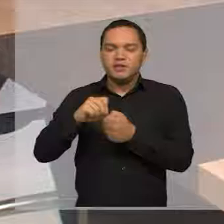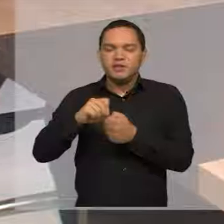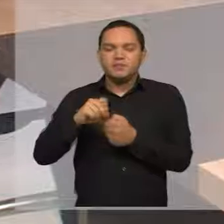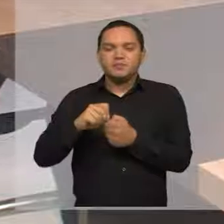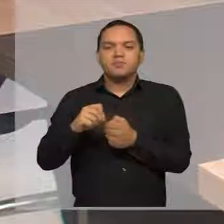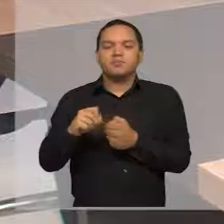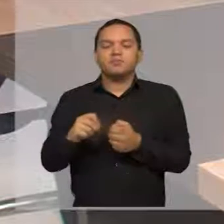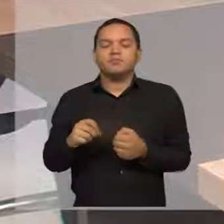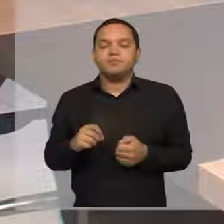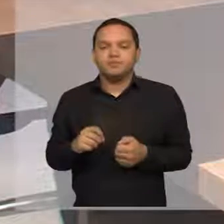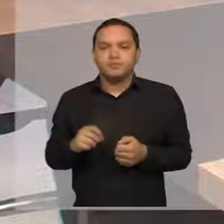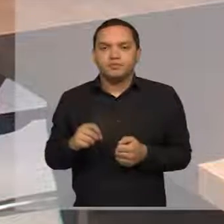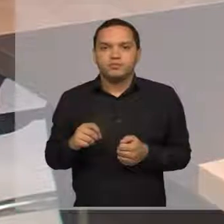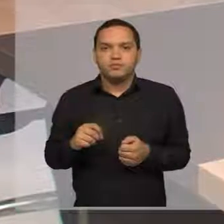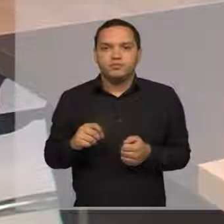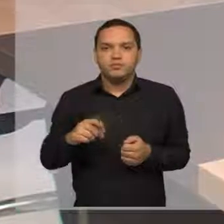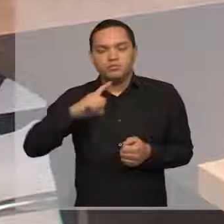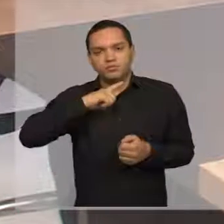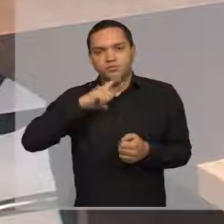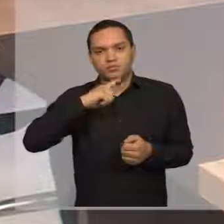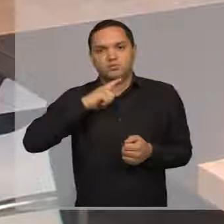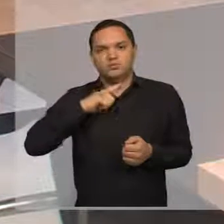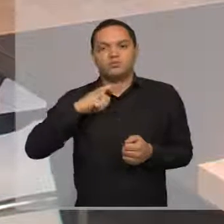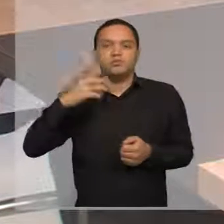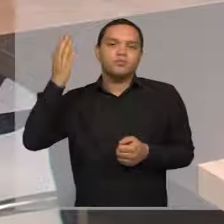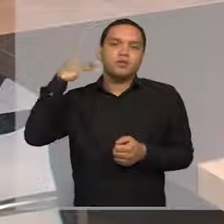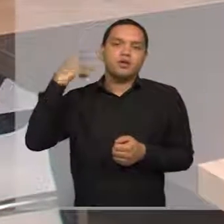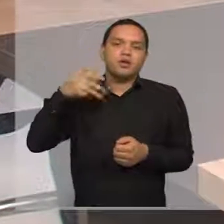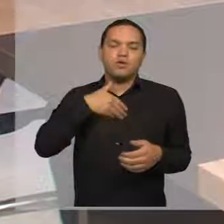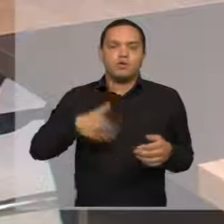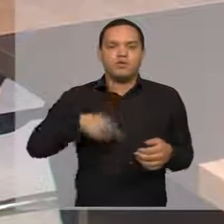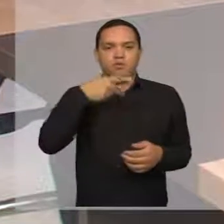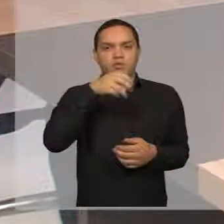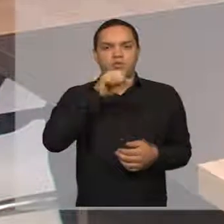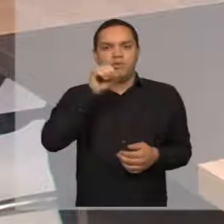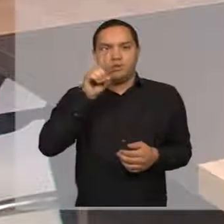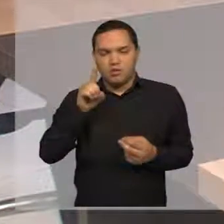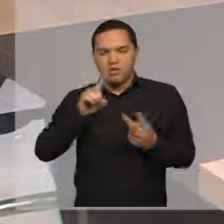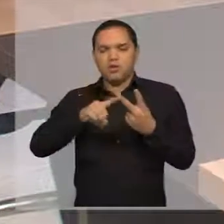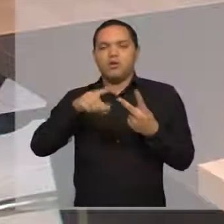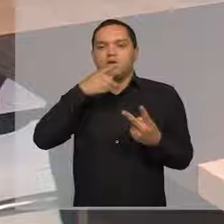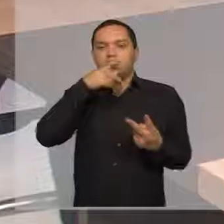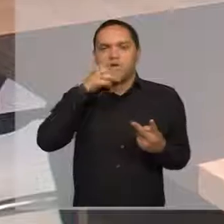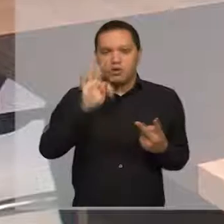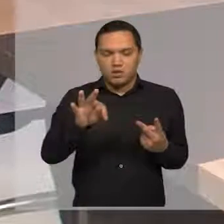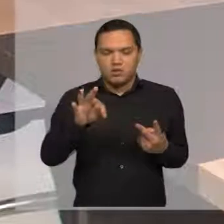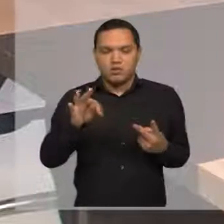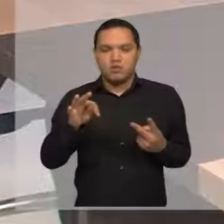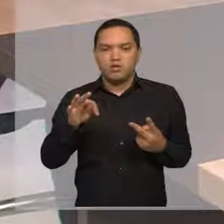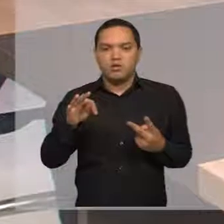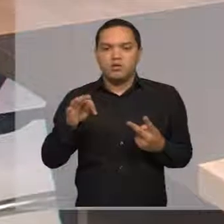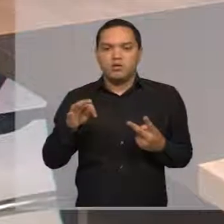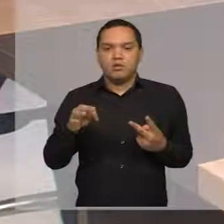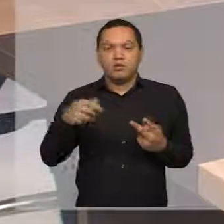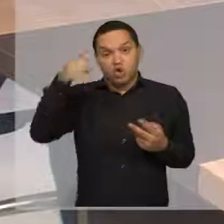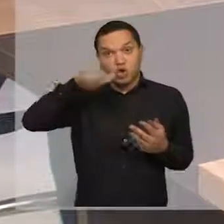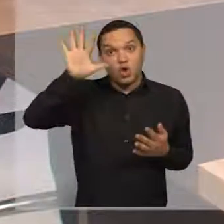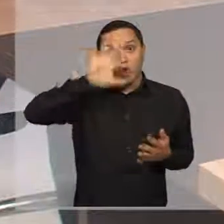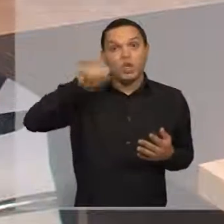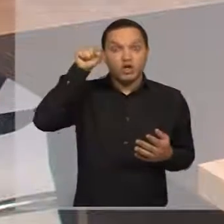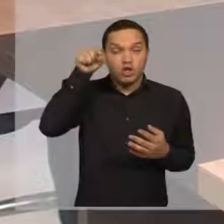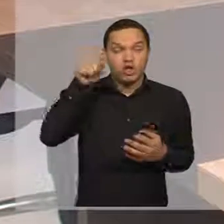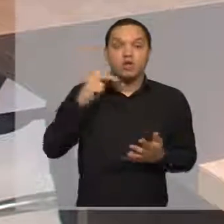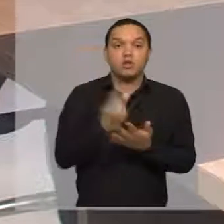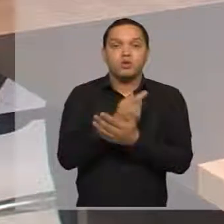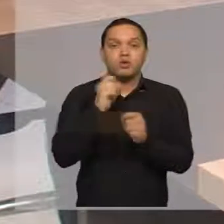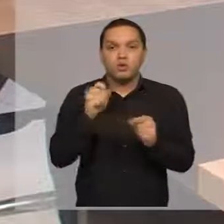plano, né? A gente tem, trazendo desde o governo do PSDB, passando pelos governos petistas, a gente tem, aqui pegando aqui o Nordeste,